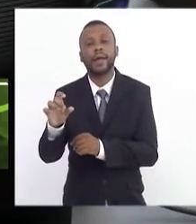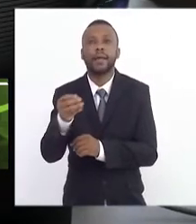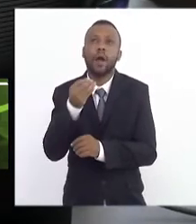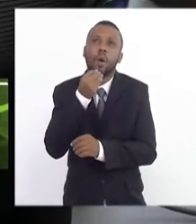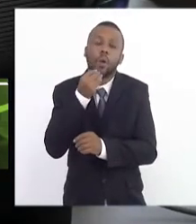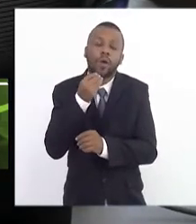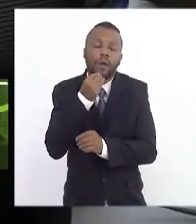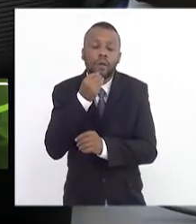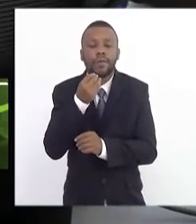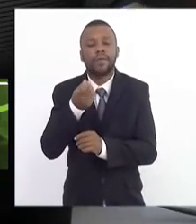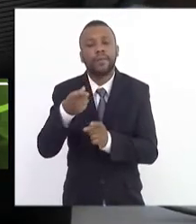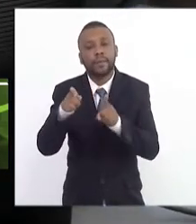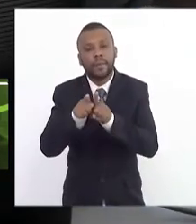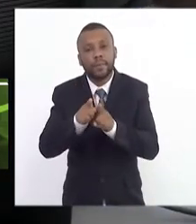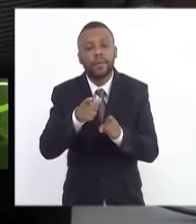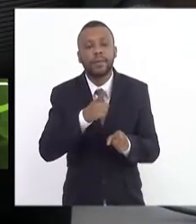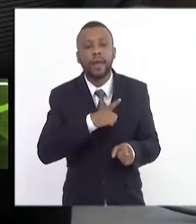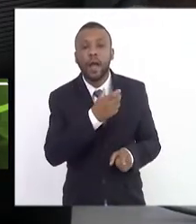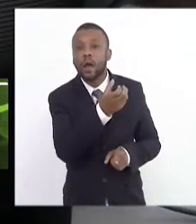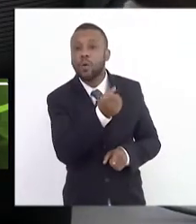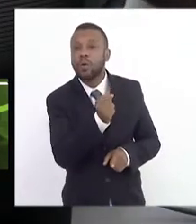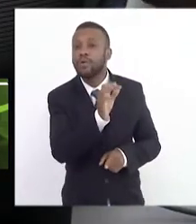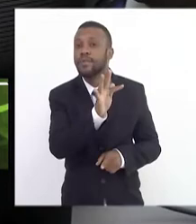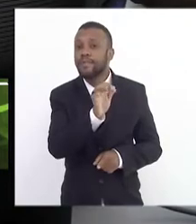alocados também recursos do FECAM.